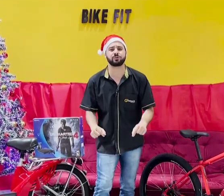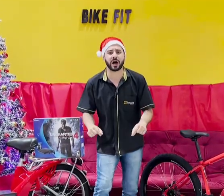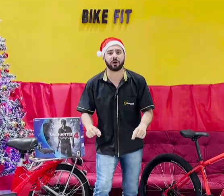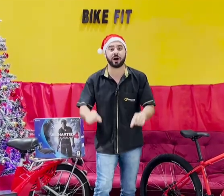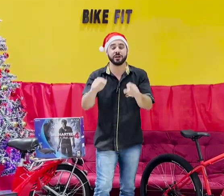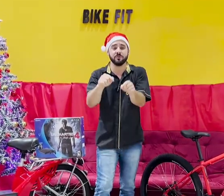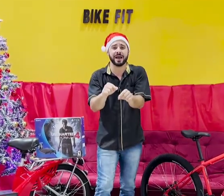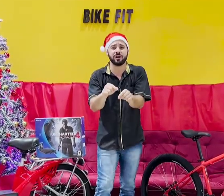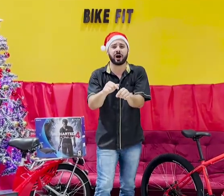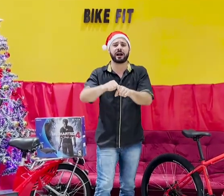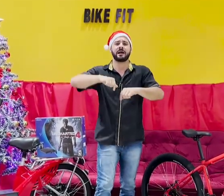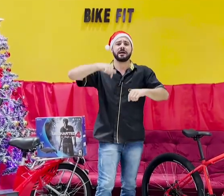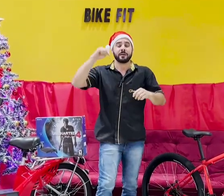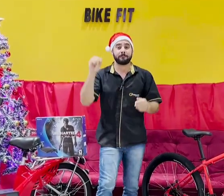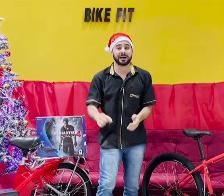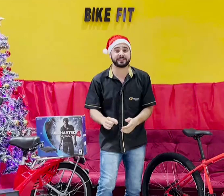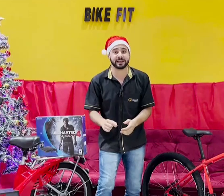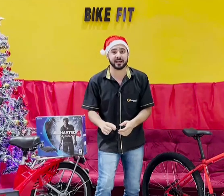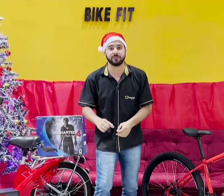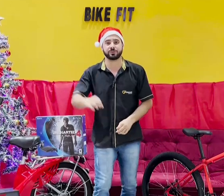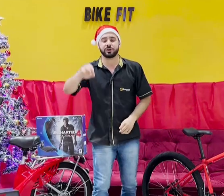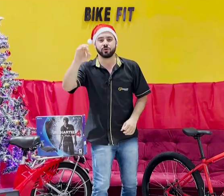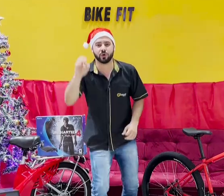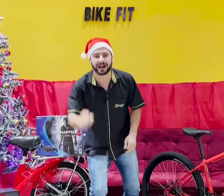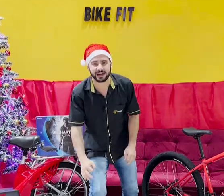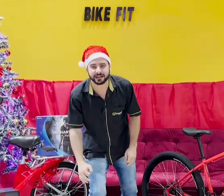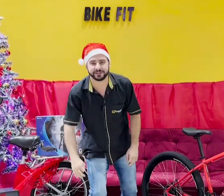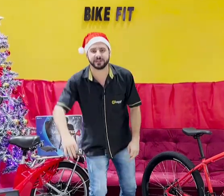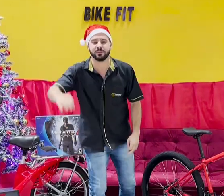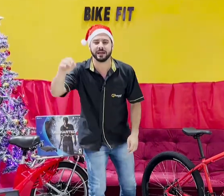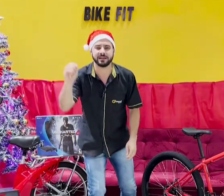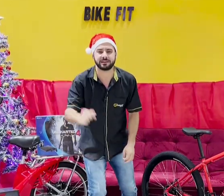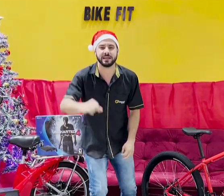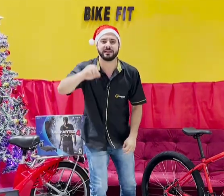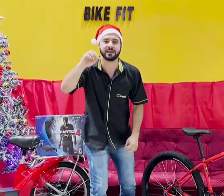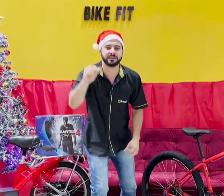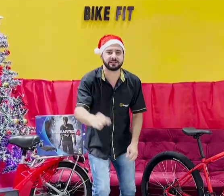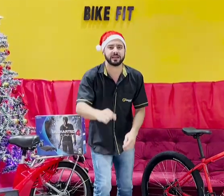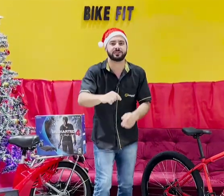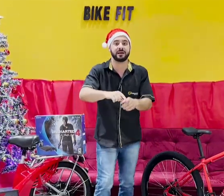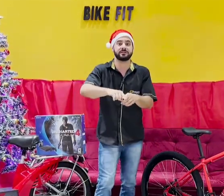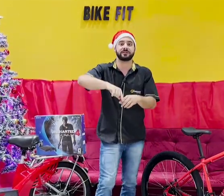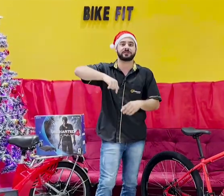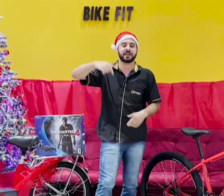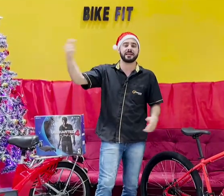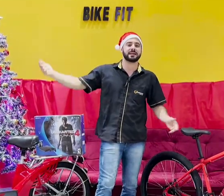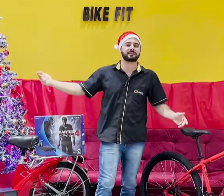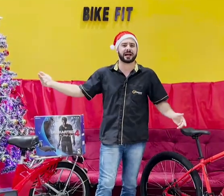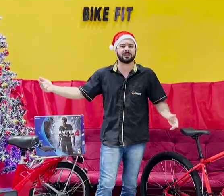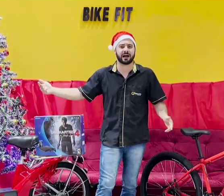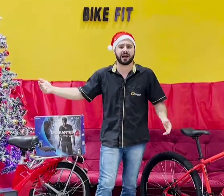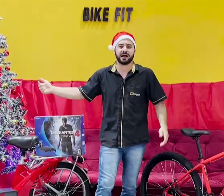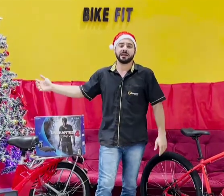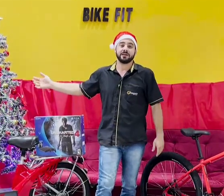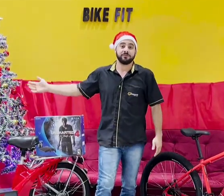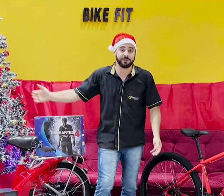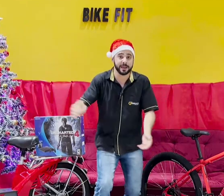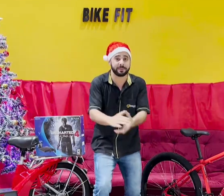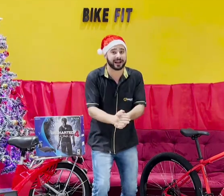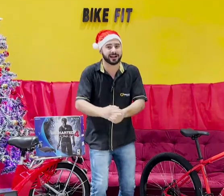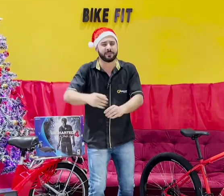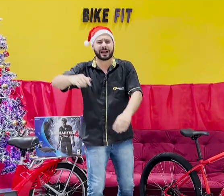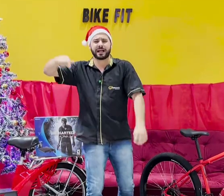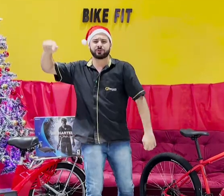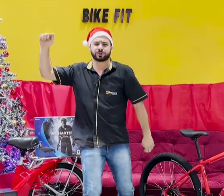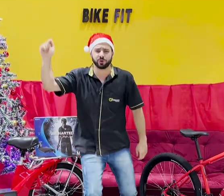Então, pessoal, ó, e o melhor, parcelamos no carnezinho em 36 vezes sem entrada.